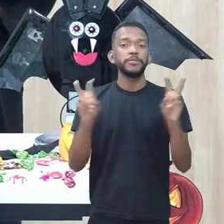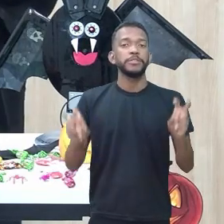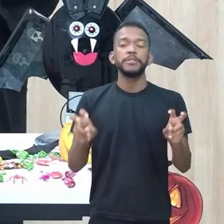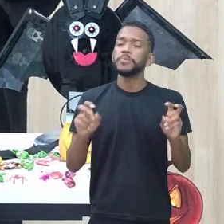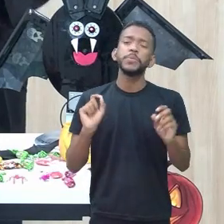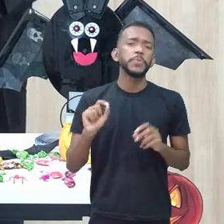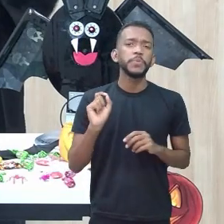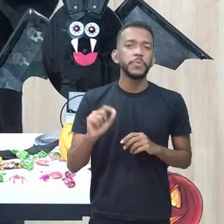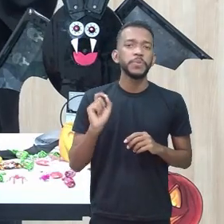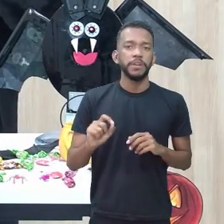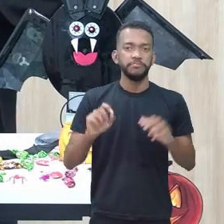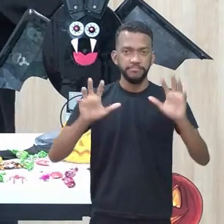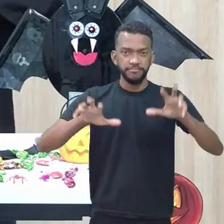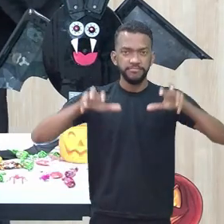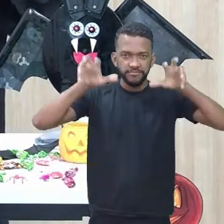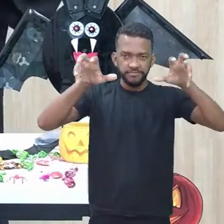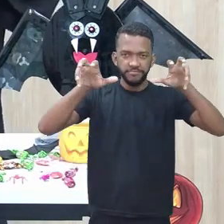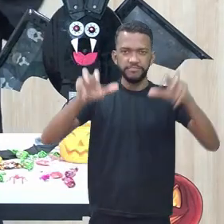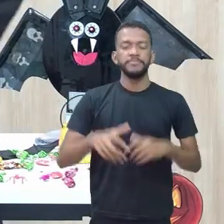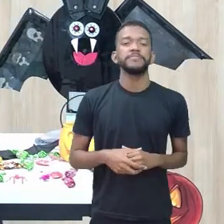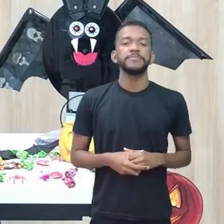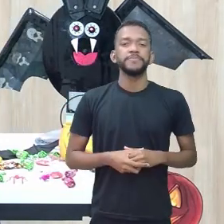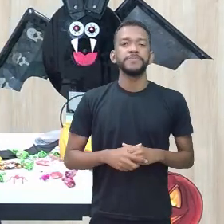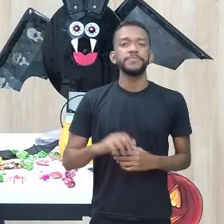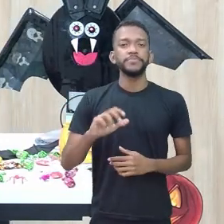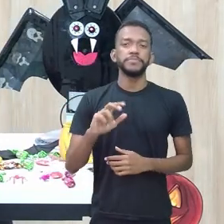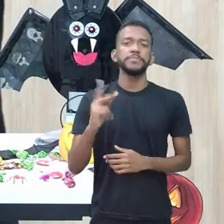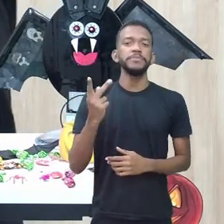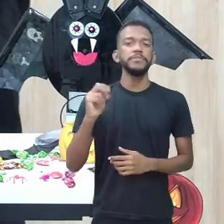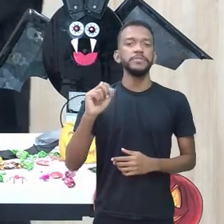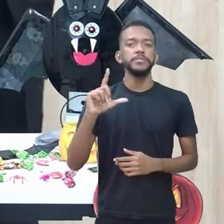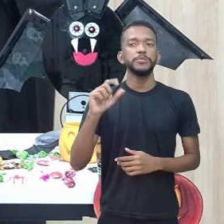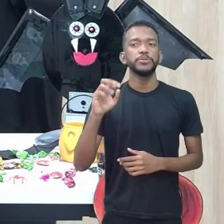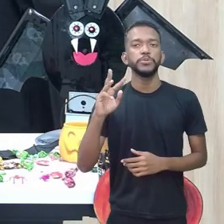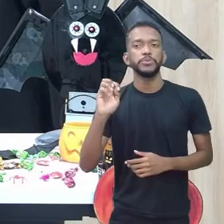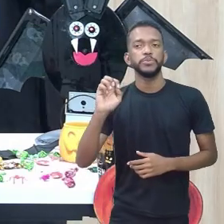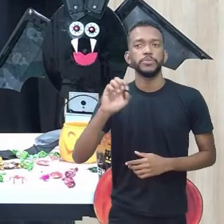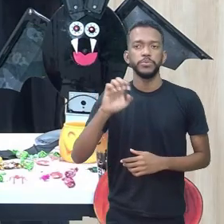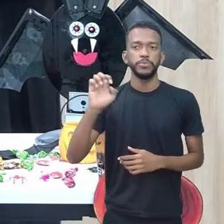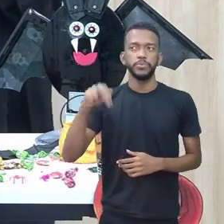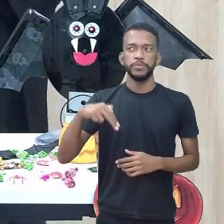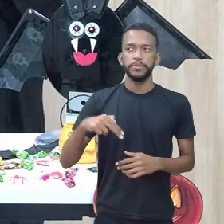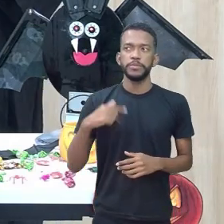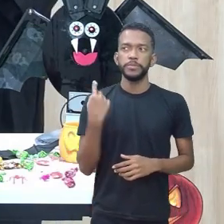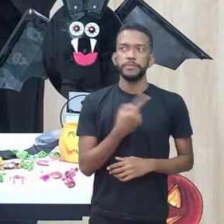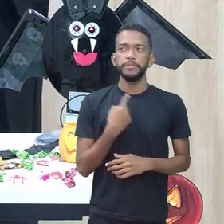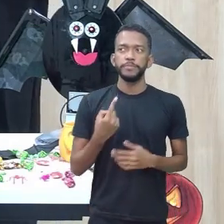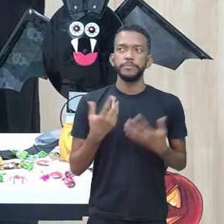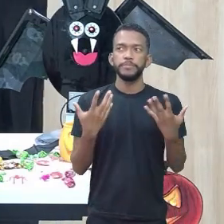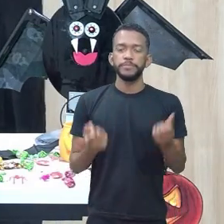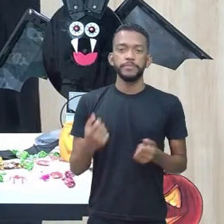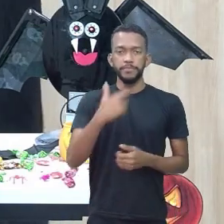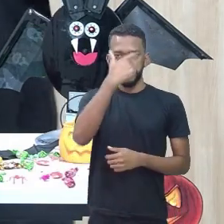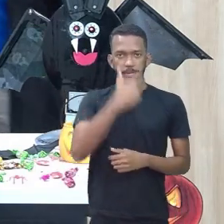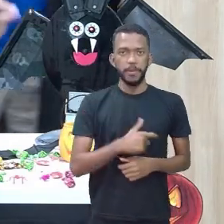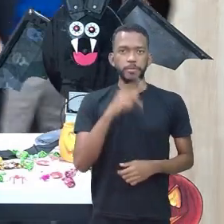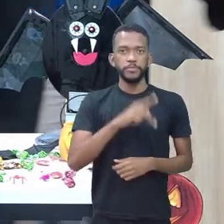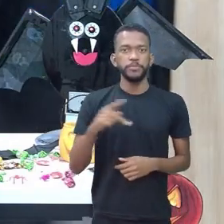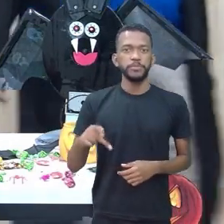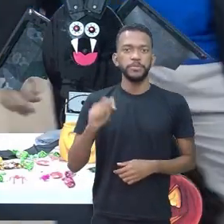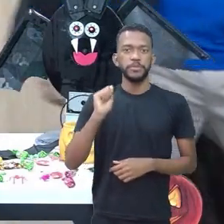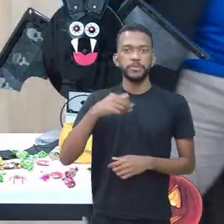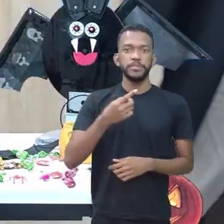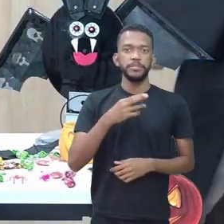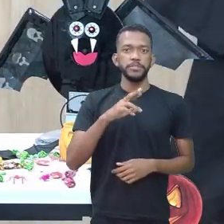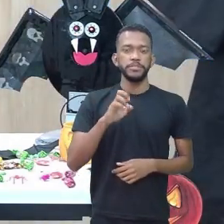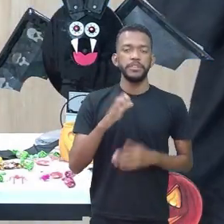Halloween. Halloween é o que a gente vai abordar hoje aqui com vocês, tá? Hoje eu e o professor André Riceliano fizemos